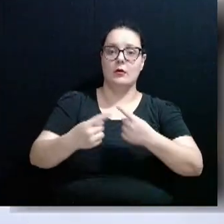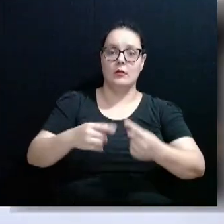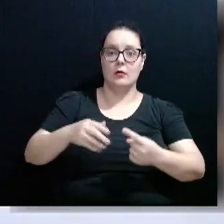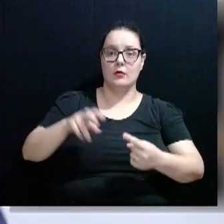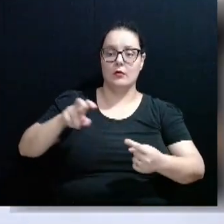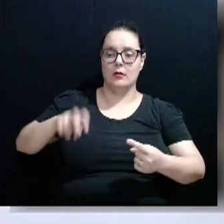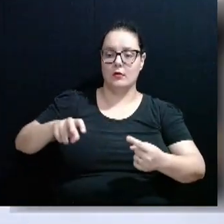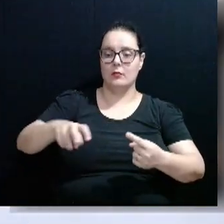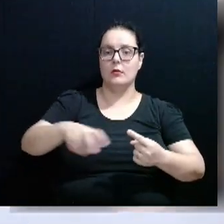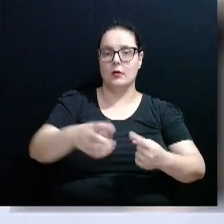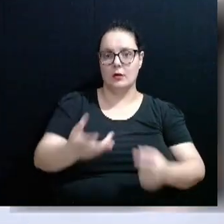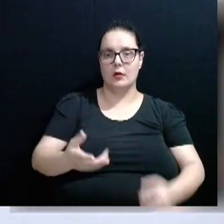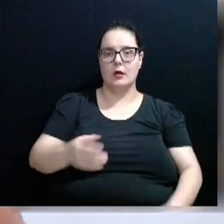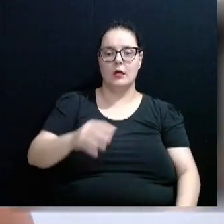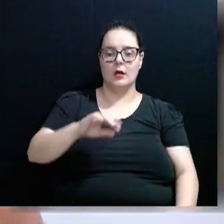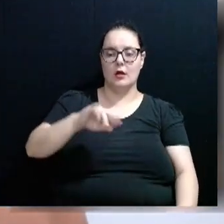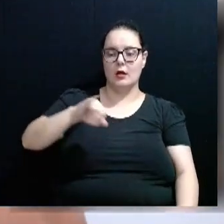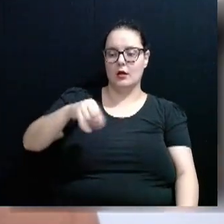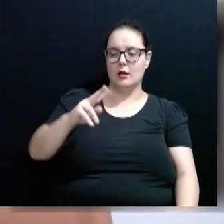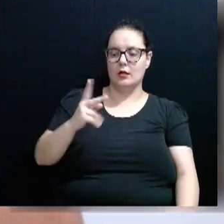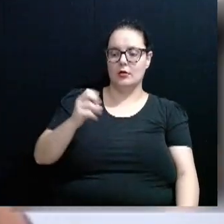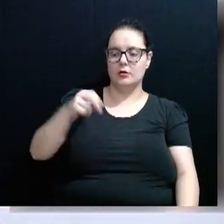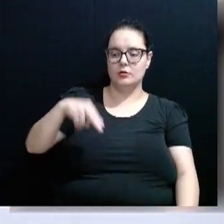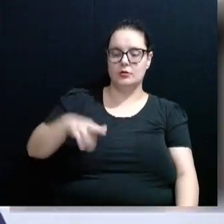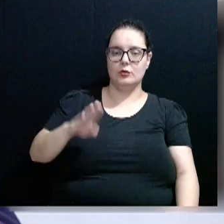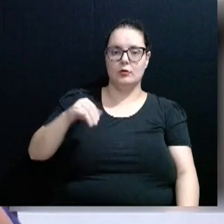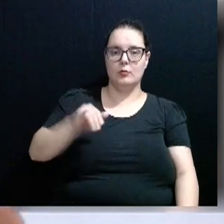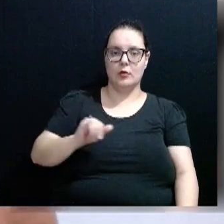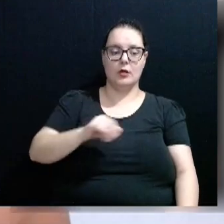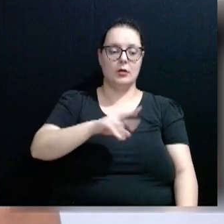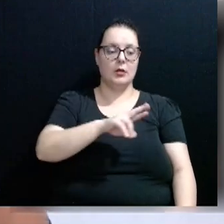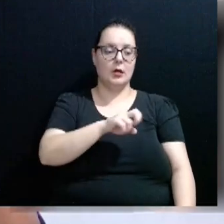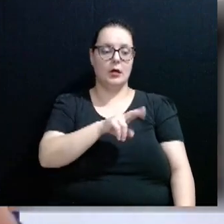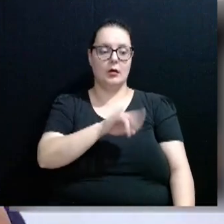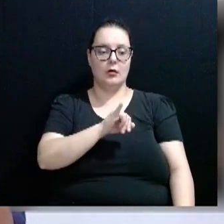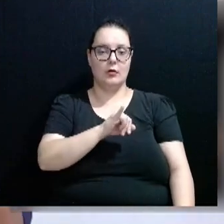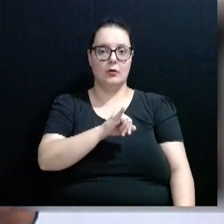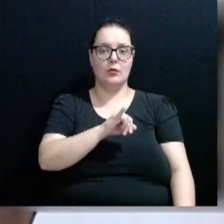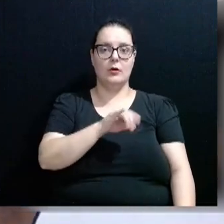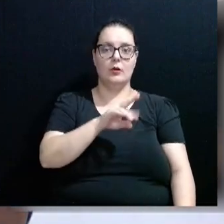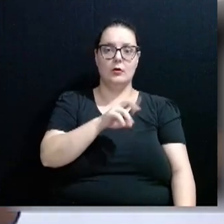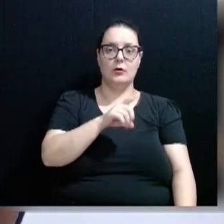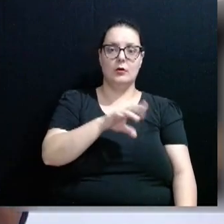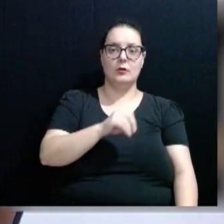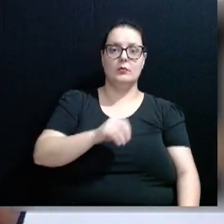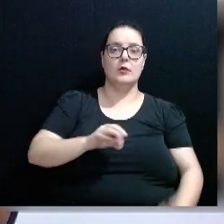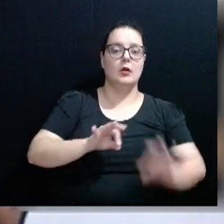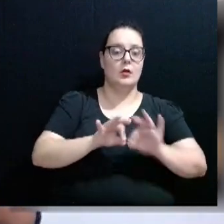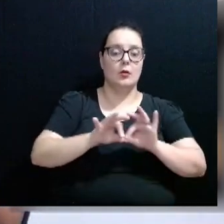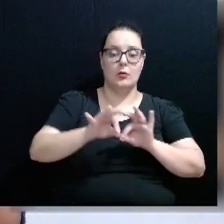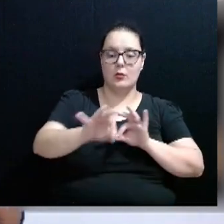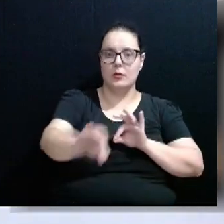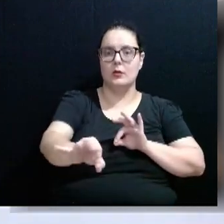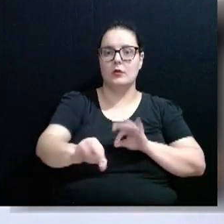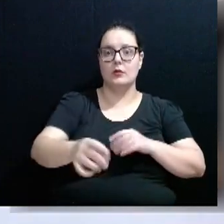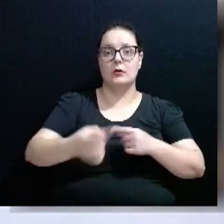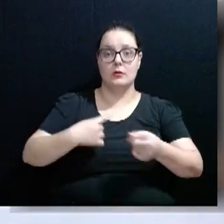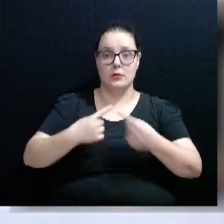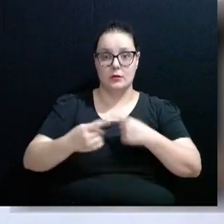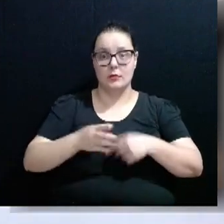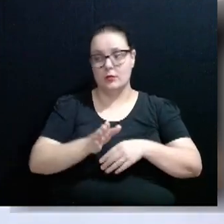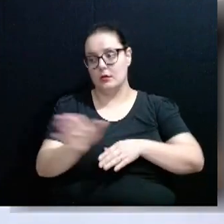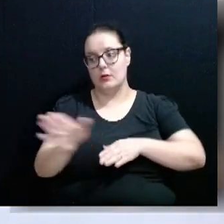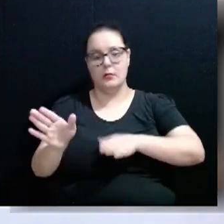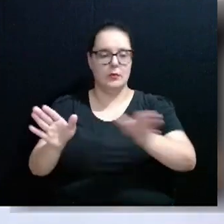né, a Rui Rodrigues, que são avenidas longas que cortam boa parte e que são avenidas que acessam, que ligam